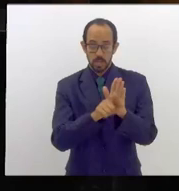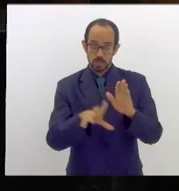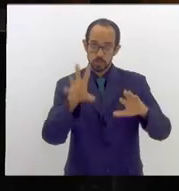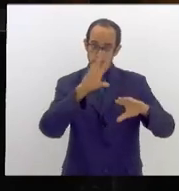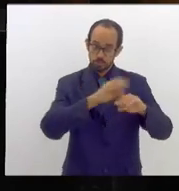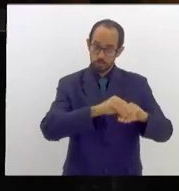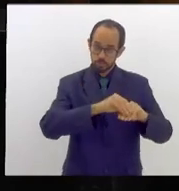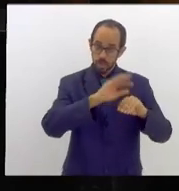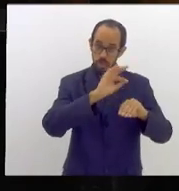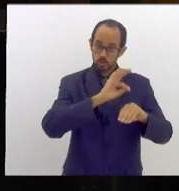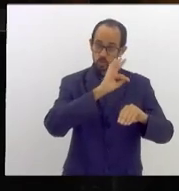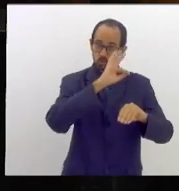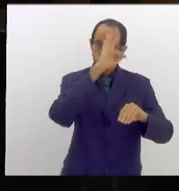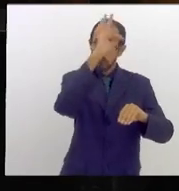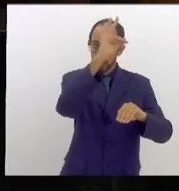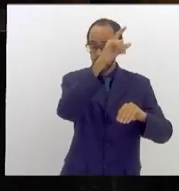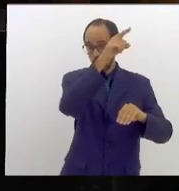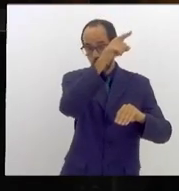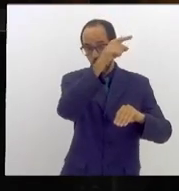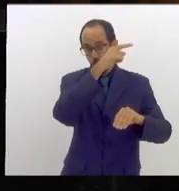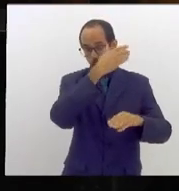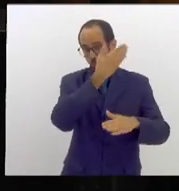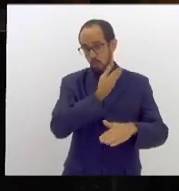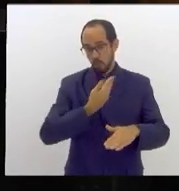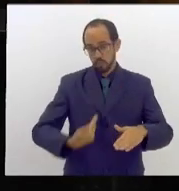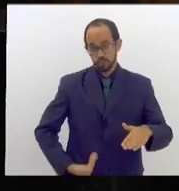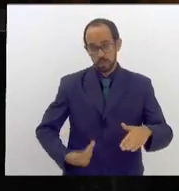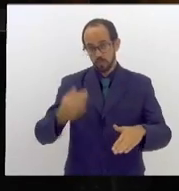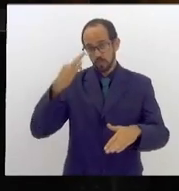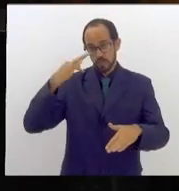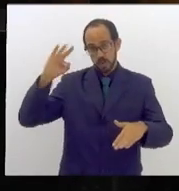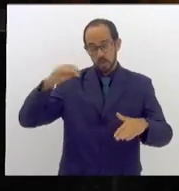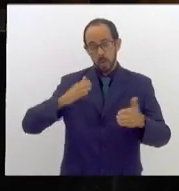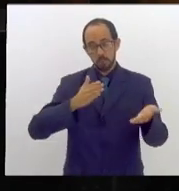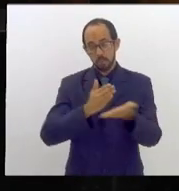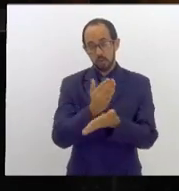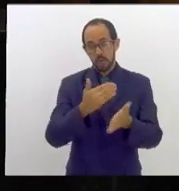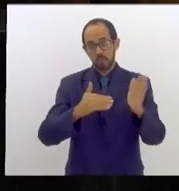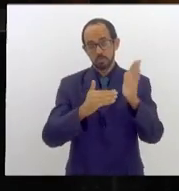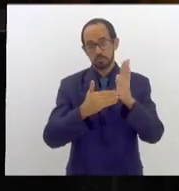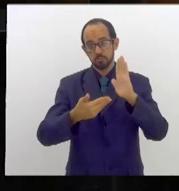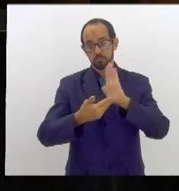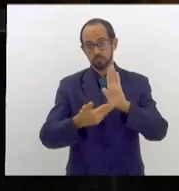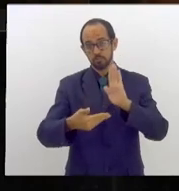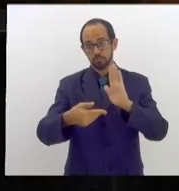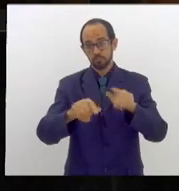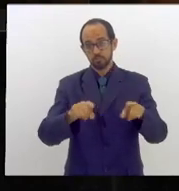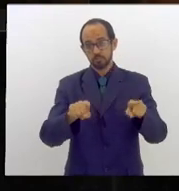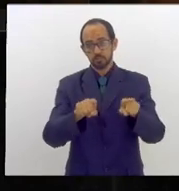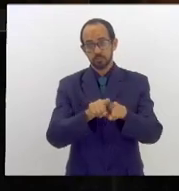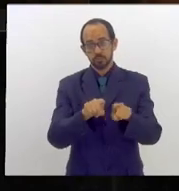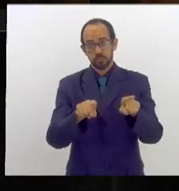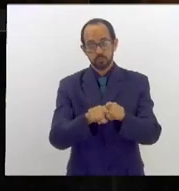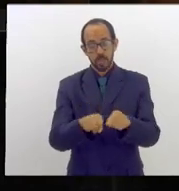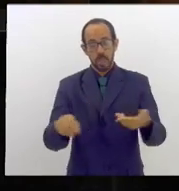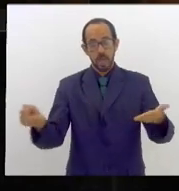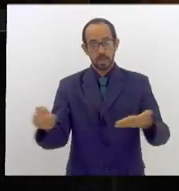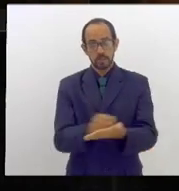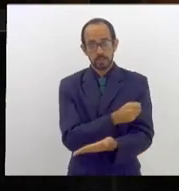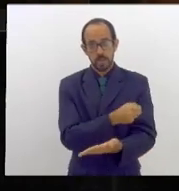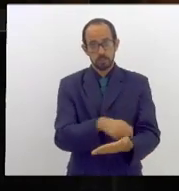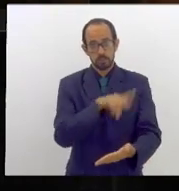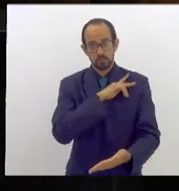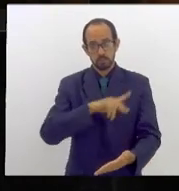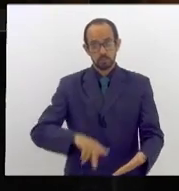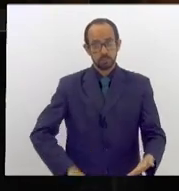Federal aprovadas pelo congresso nacional e sancionada pelo